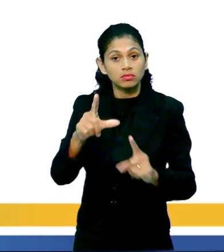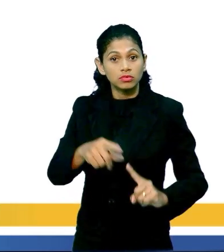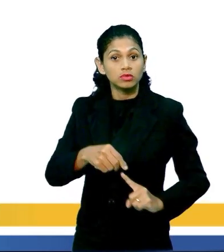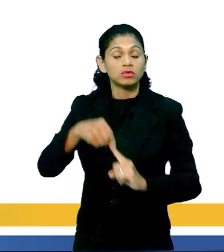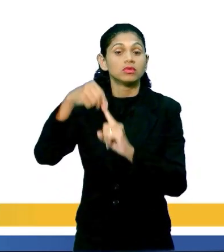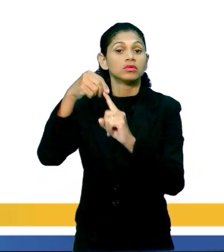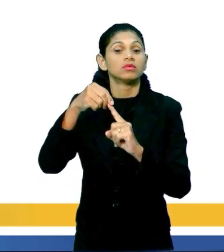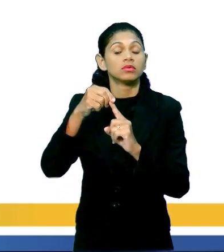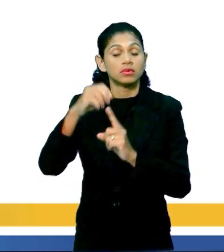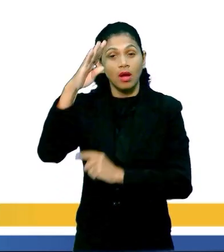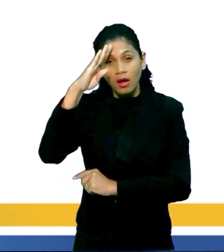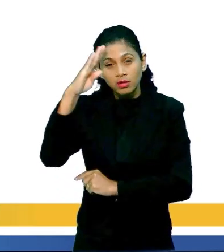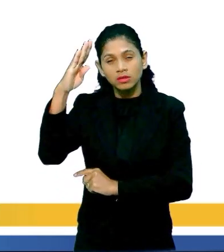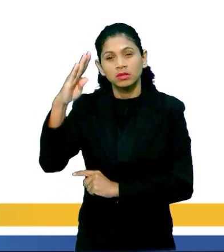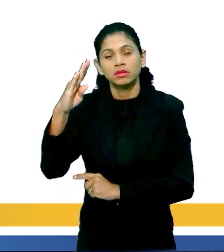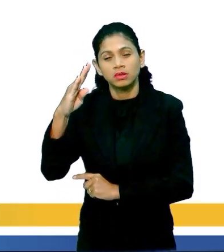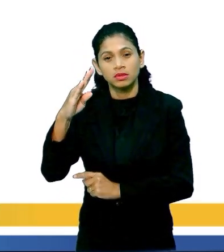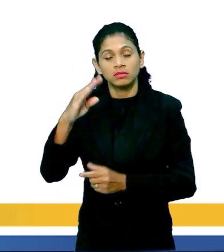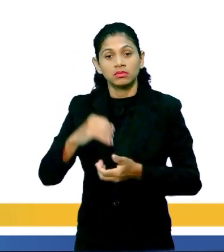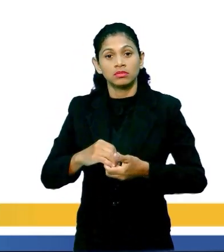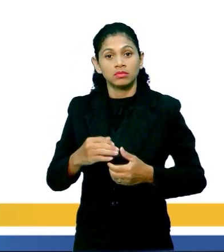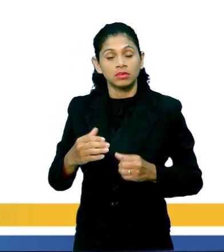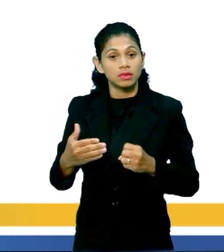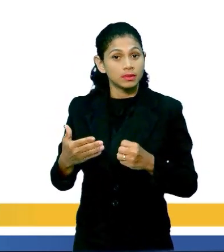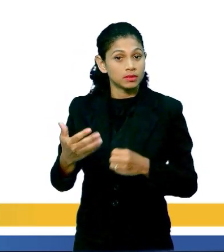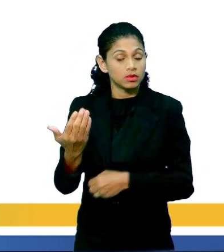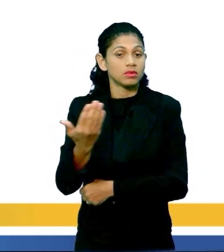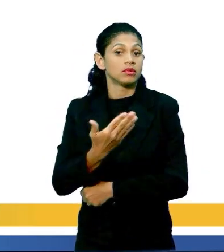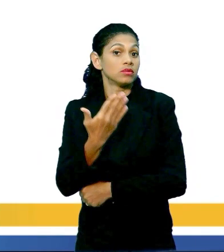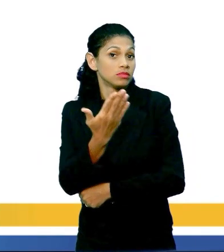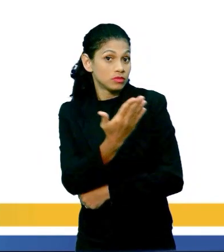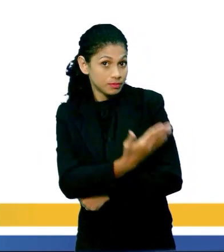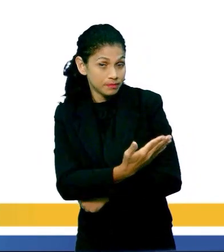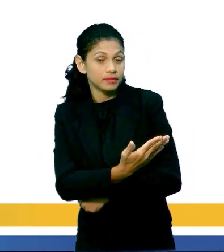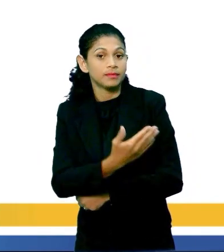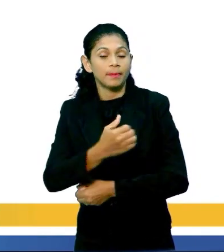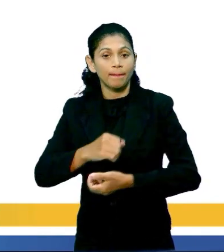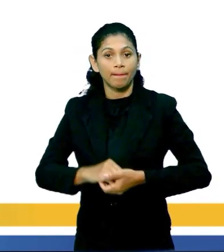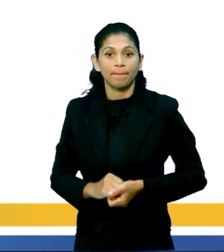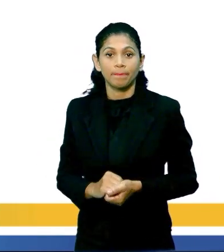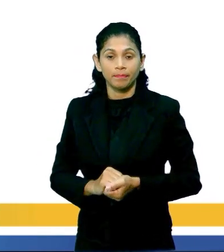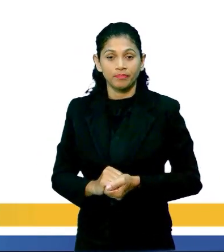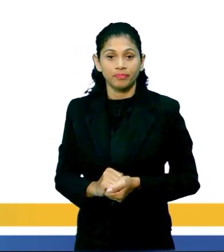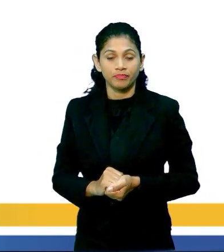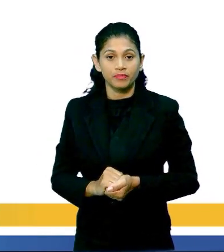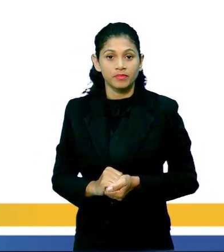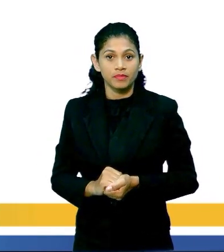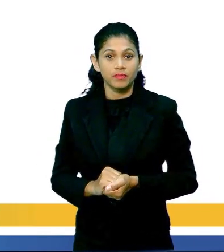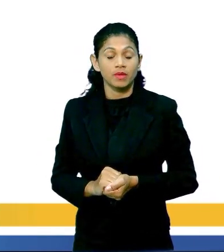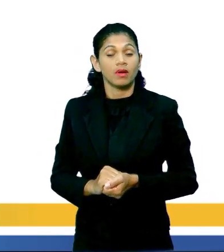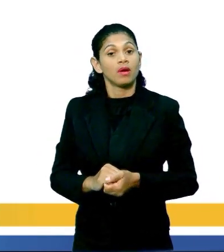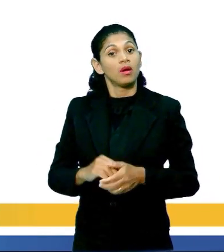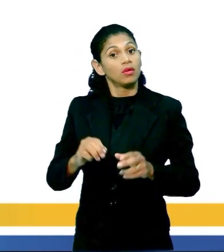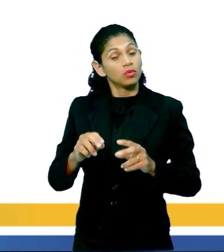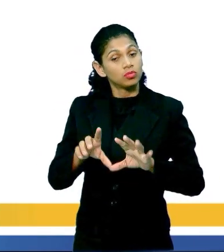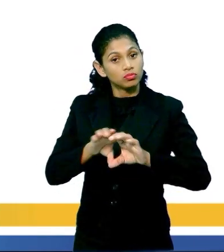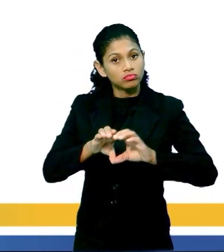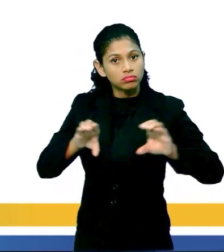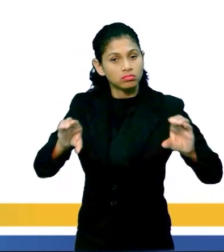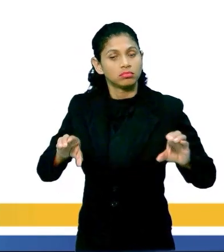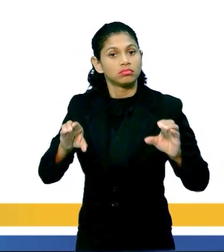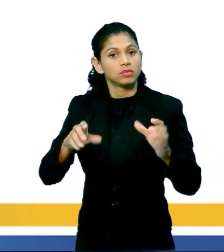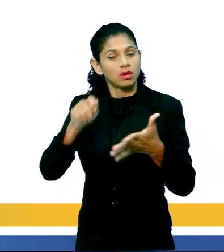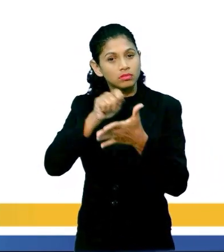pelo UNICEF e seus parceiros em favor das crianças de todo o mundo. Nesse trecho do relatório, é